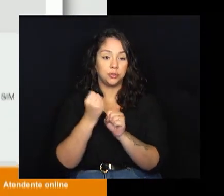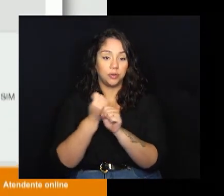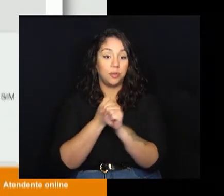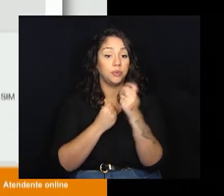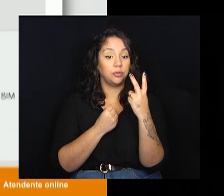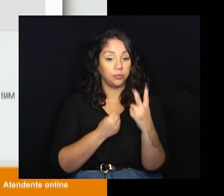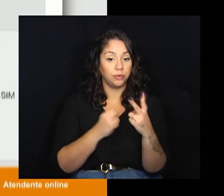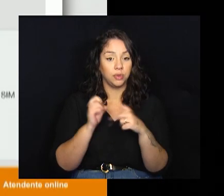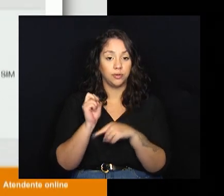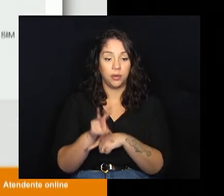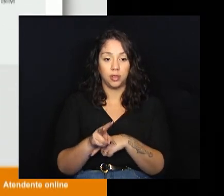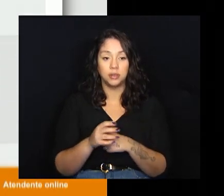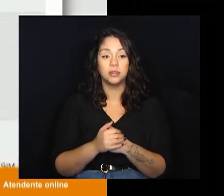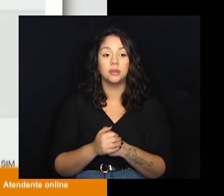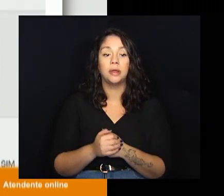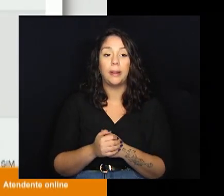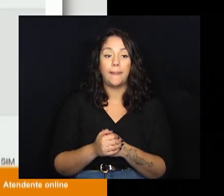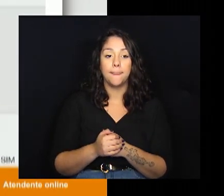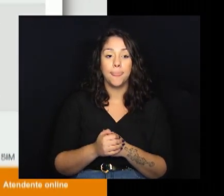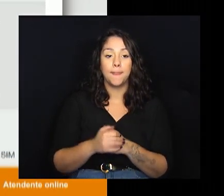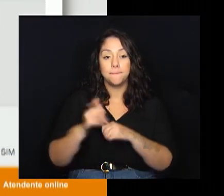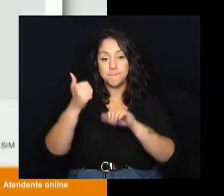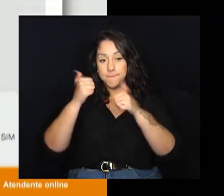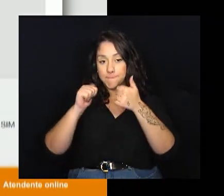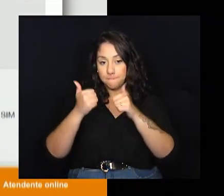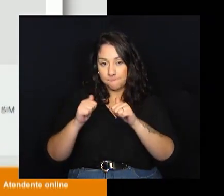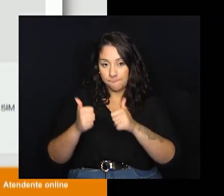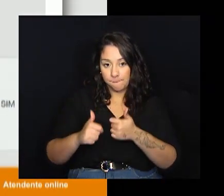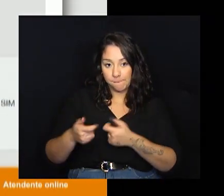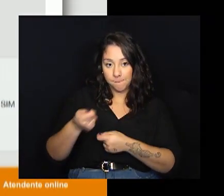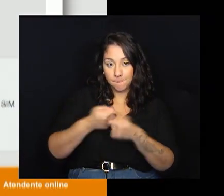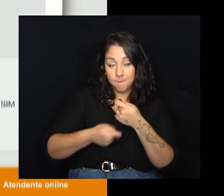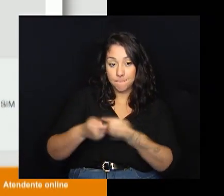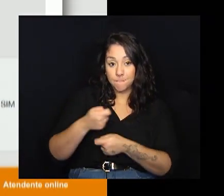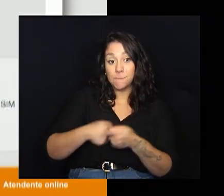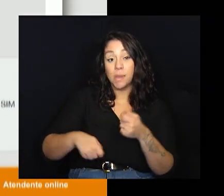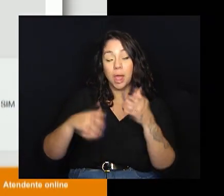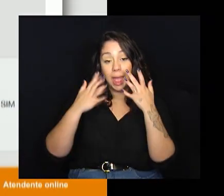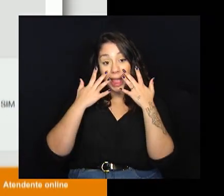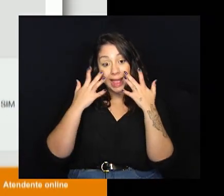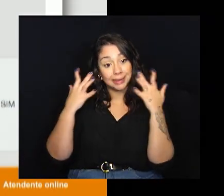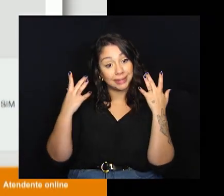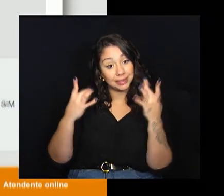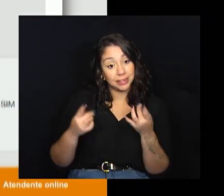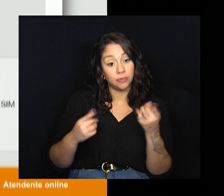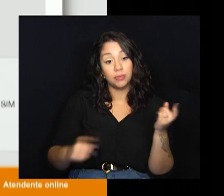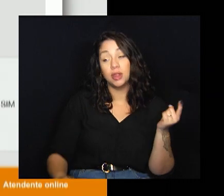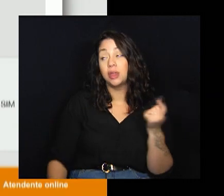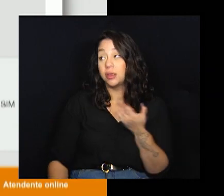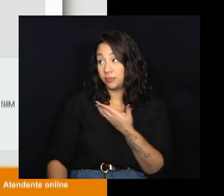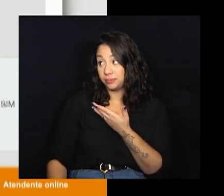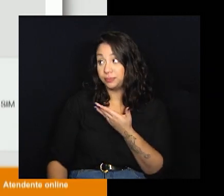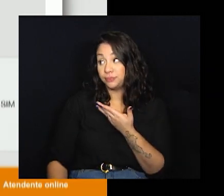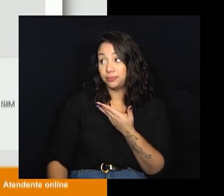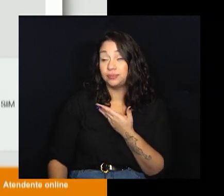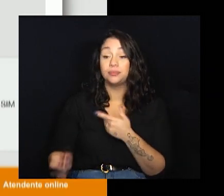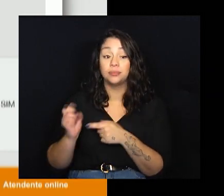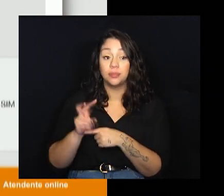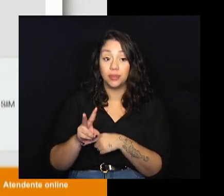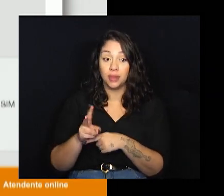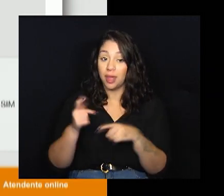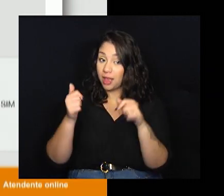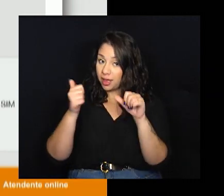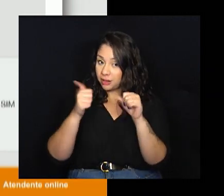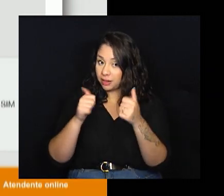vagas tem analista administrativo atenção em essa vaga de analista administrativo